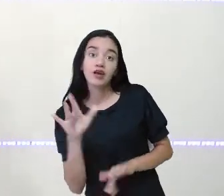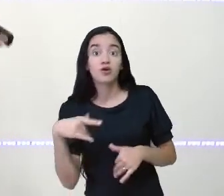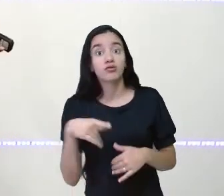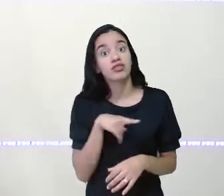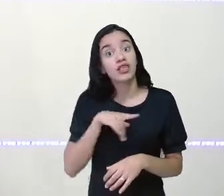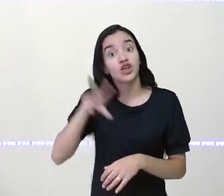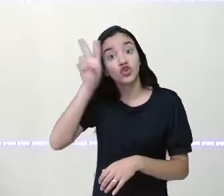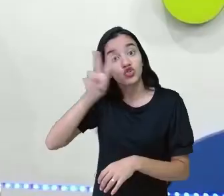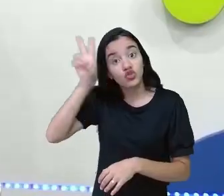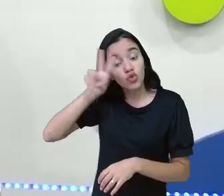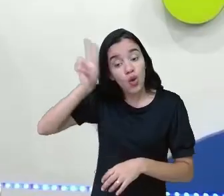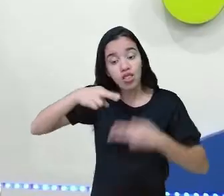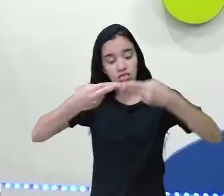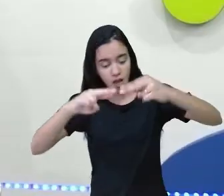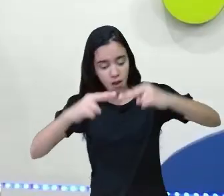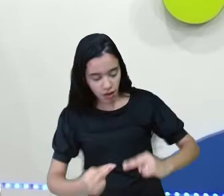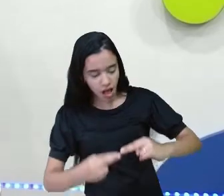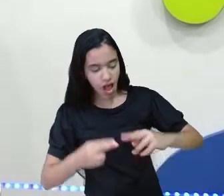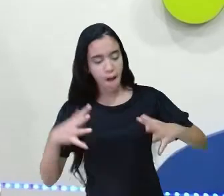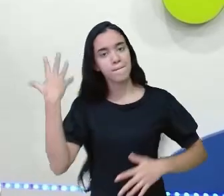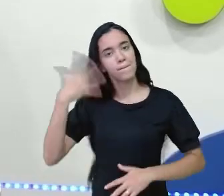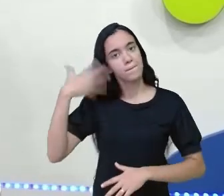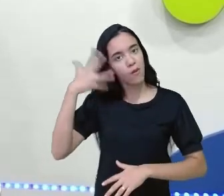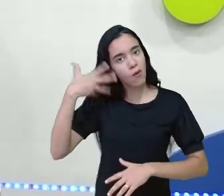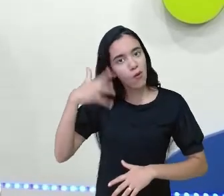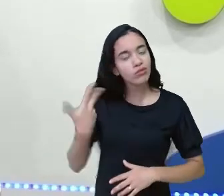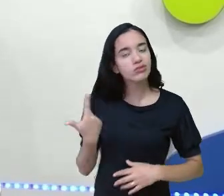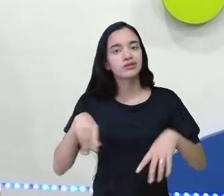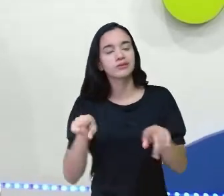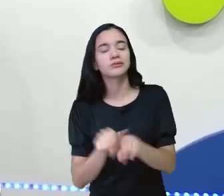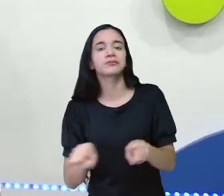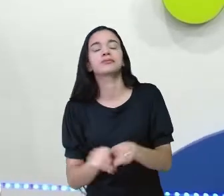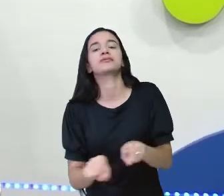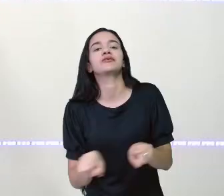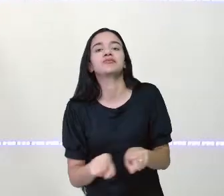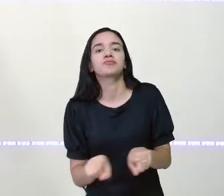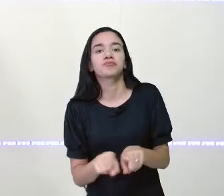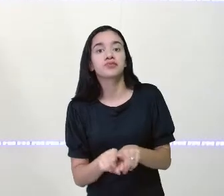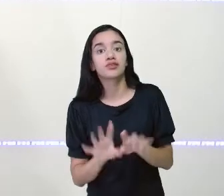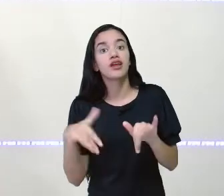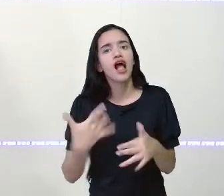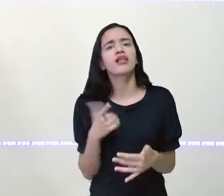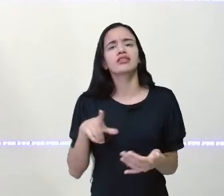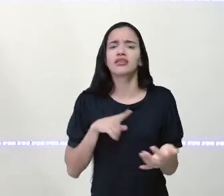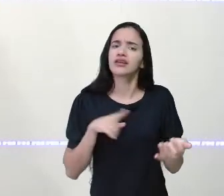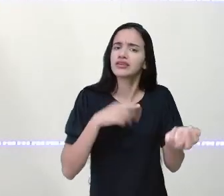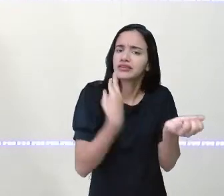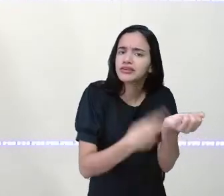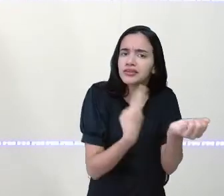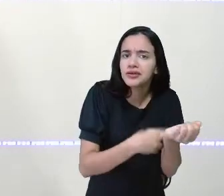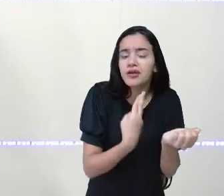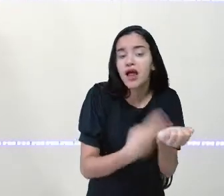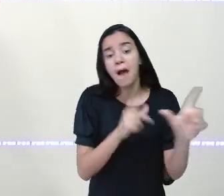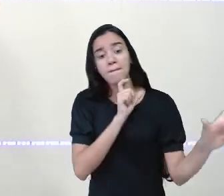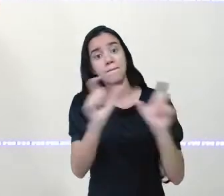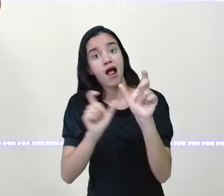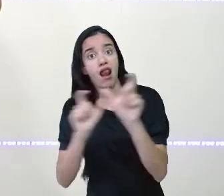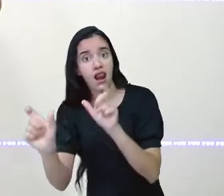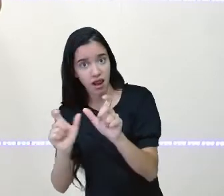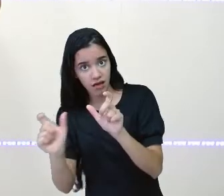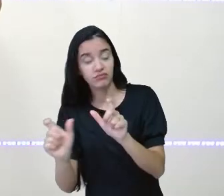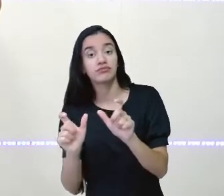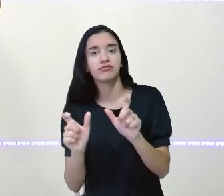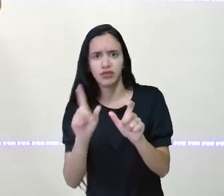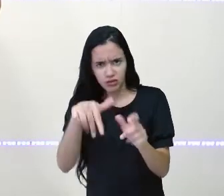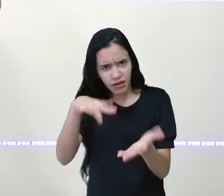Sim. tem parlendas. Tem músicas, não é? Música. As músicas também têm Isso muitas mesmo. rimas. Tem palavras que